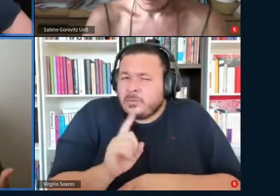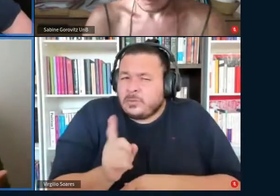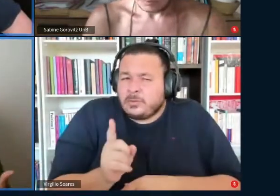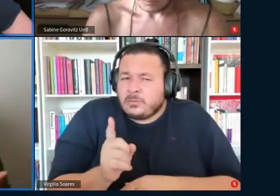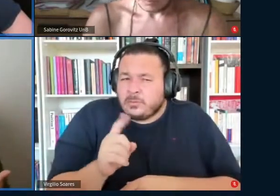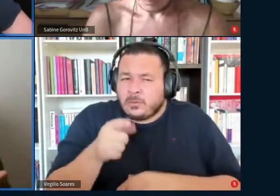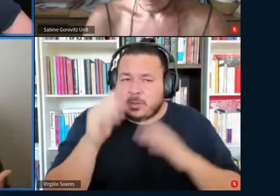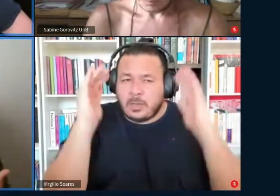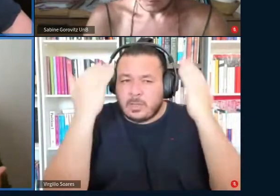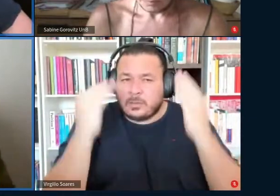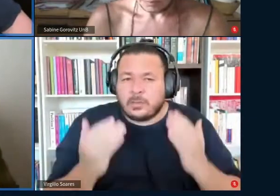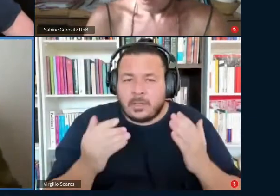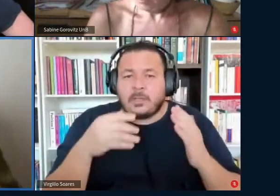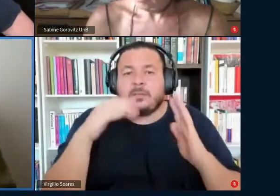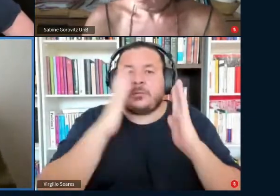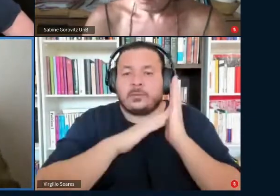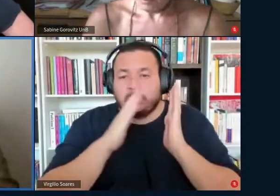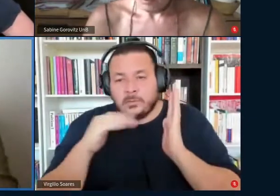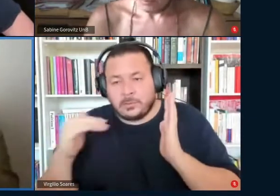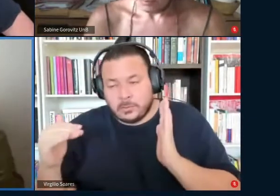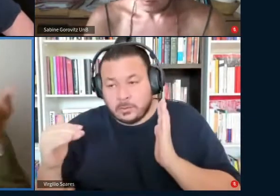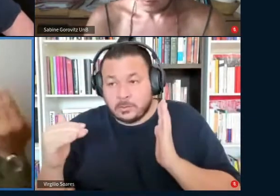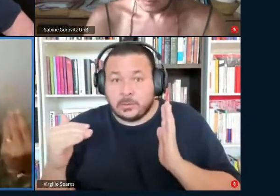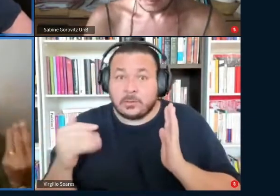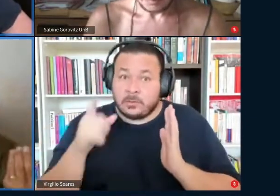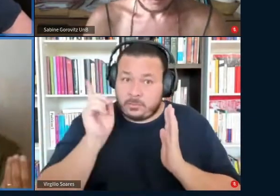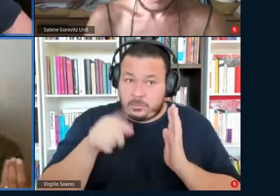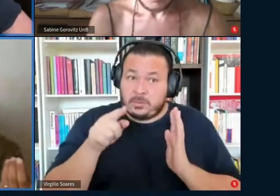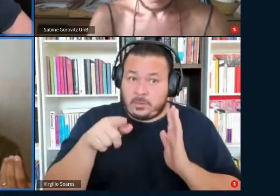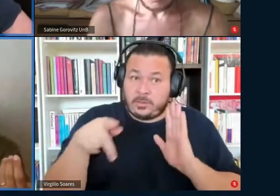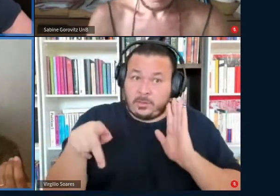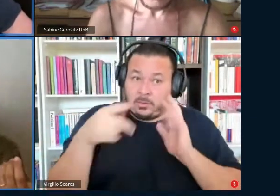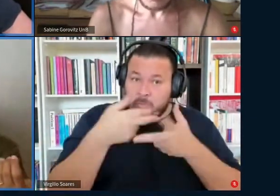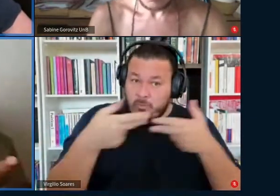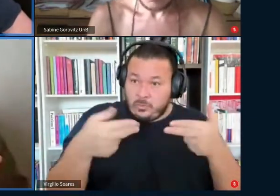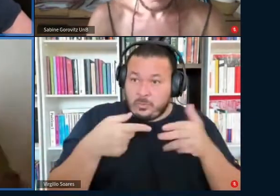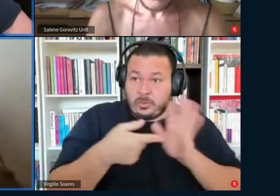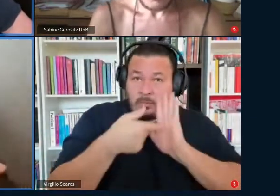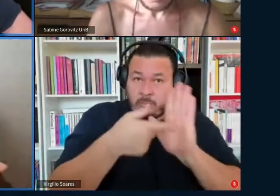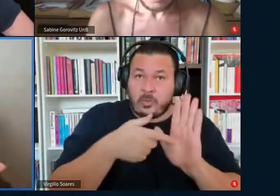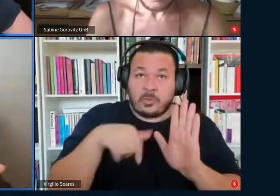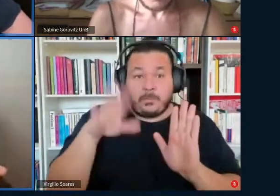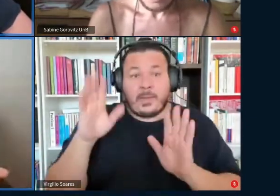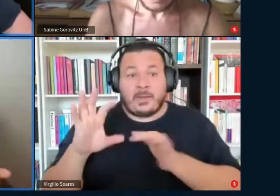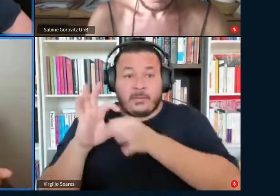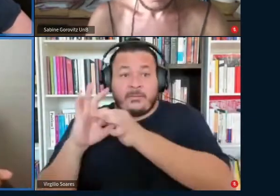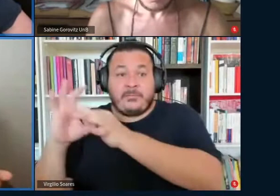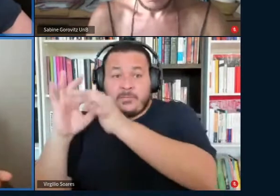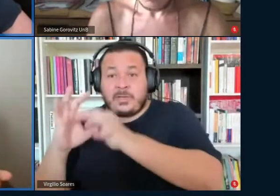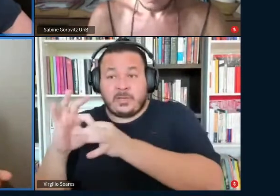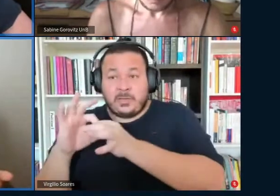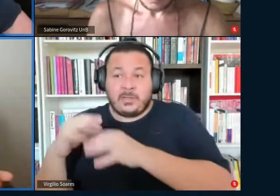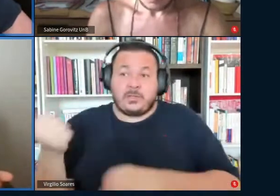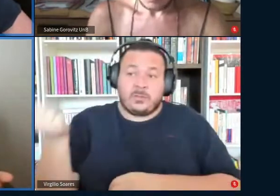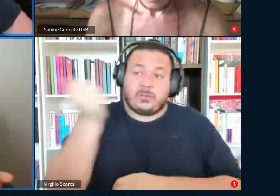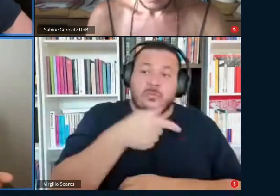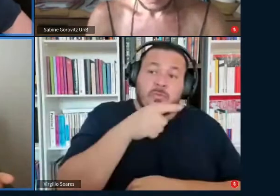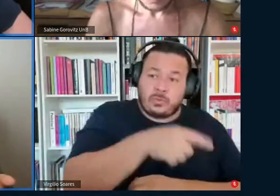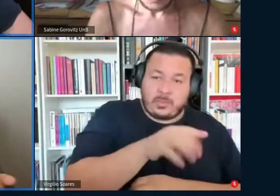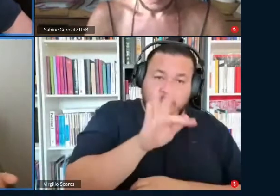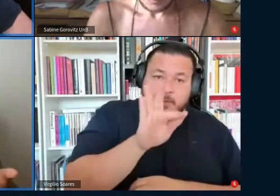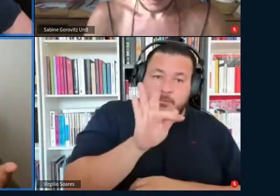não analisou a questão da estética, que são aspectos que aparecem mais no código da FENEIS e não aparecem no código da FEBRAPILS